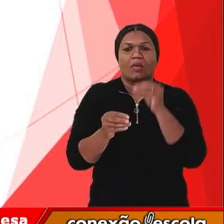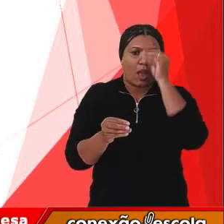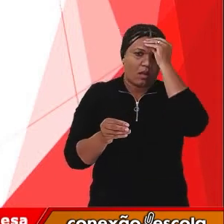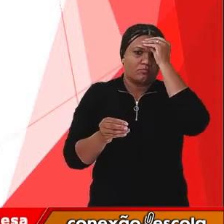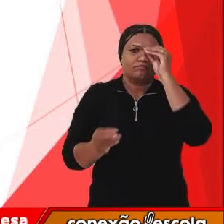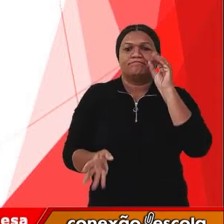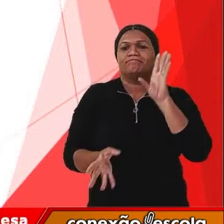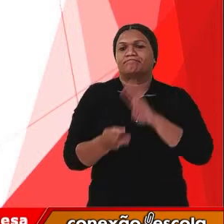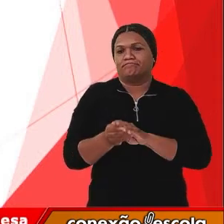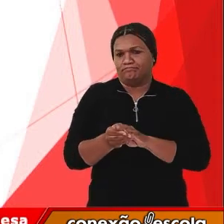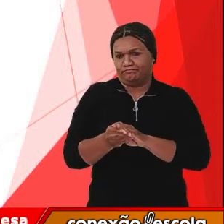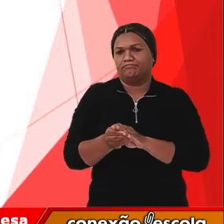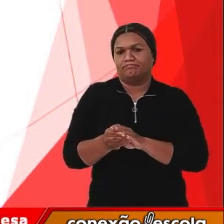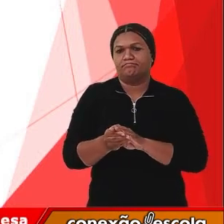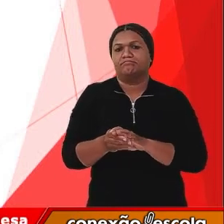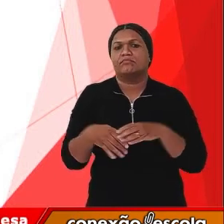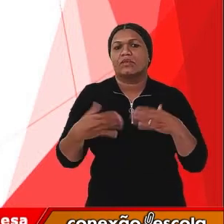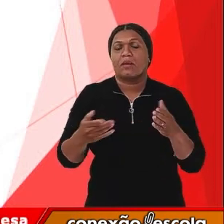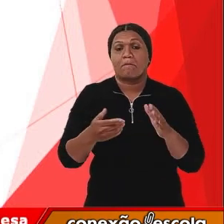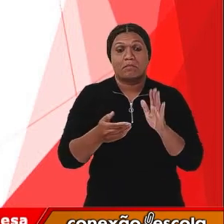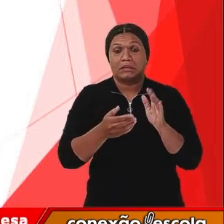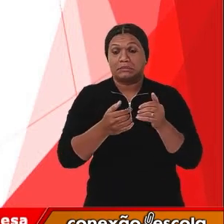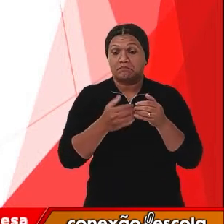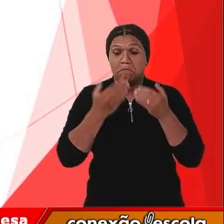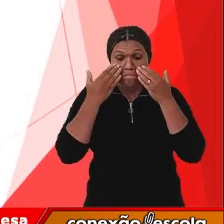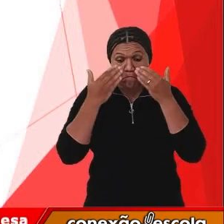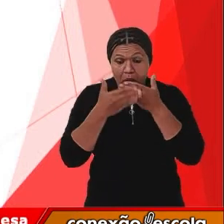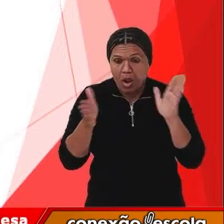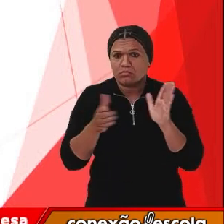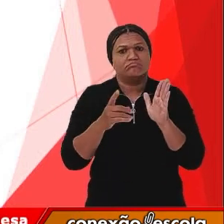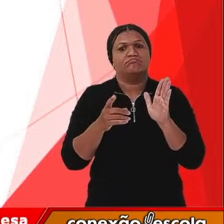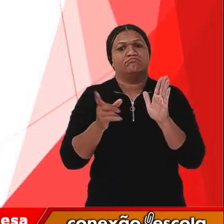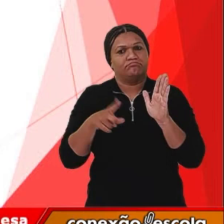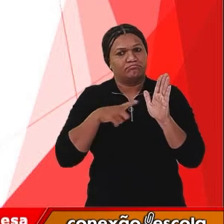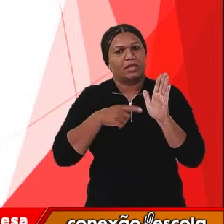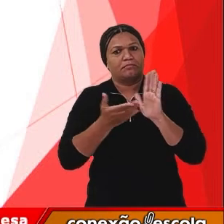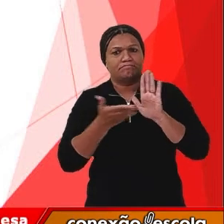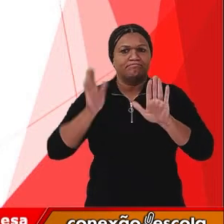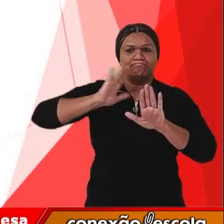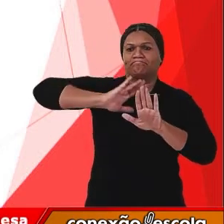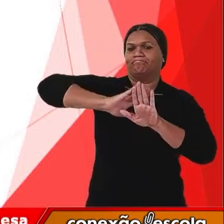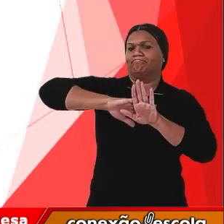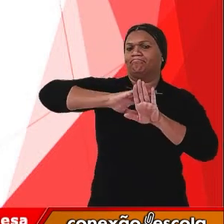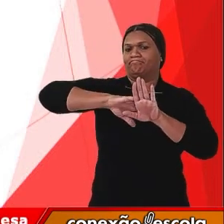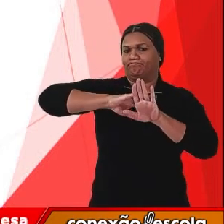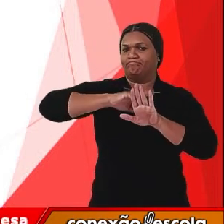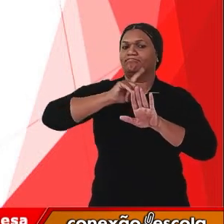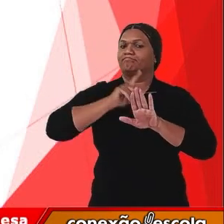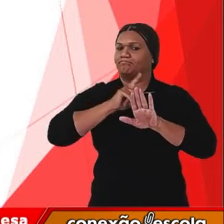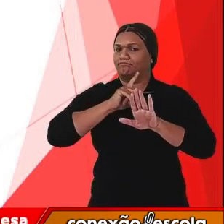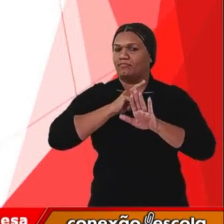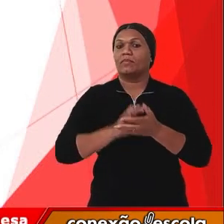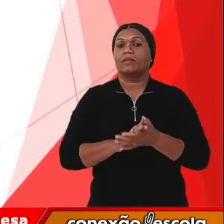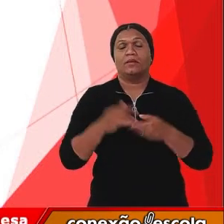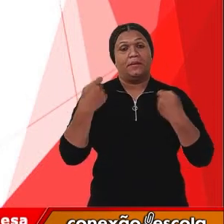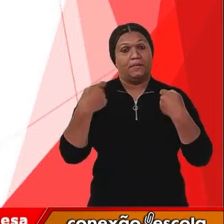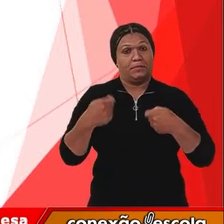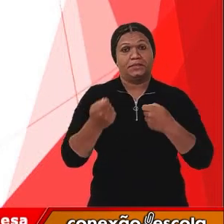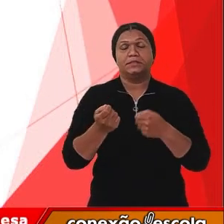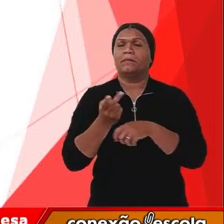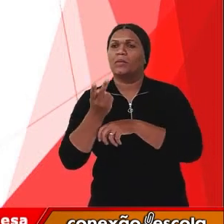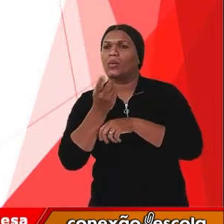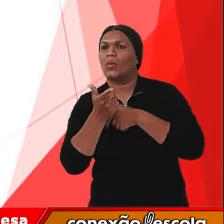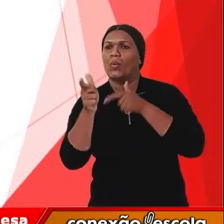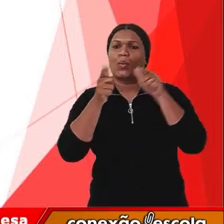está portanto implícito um lembrete é preciso buscar informações que vão Alan além